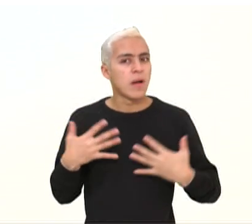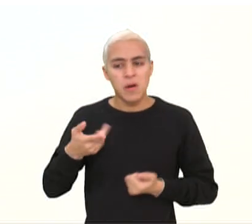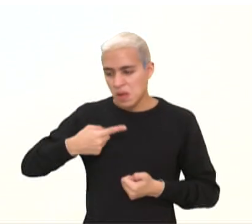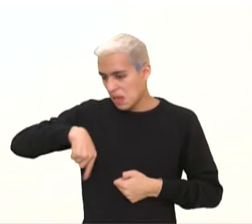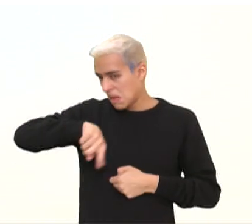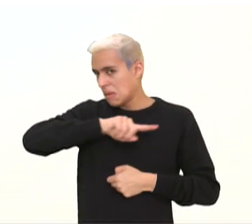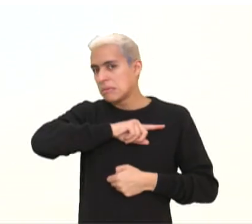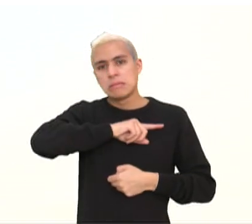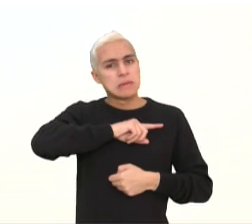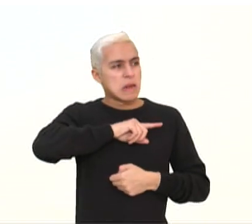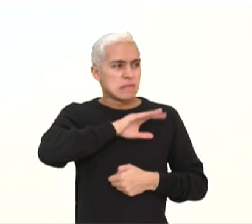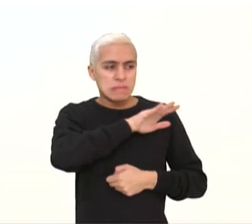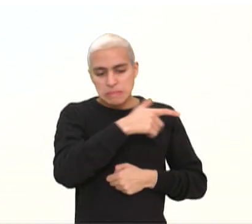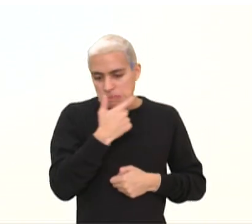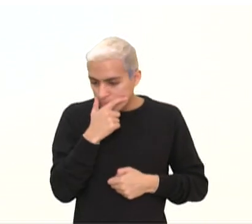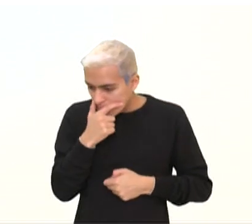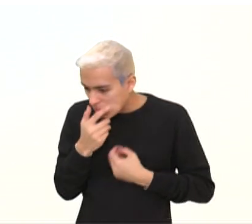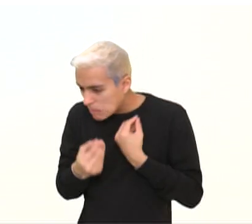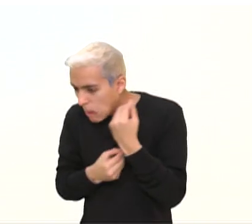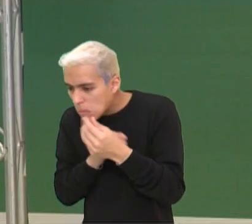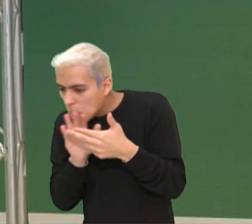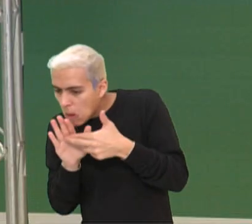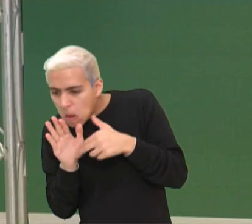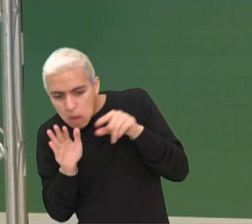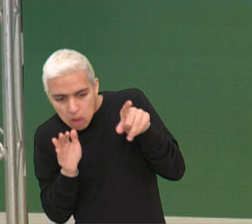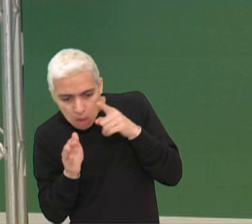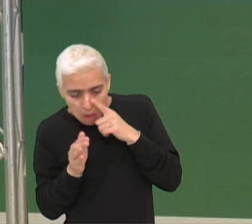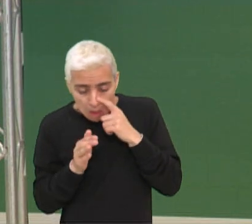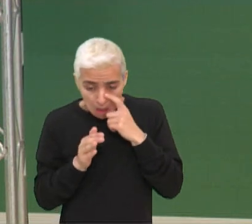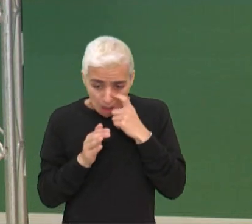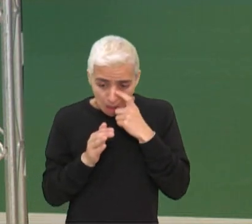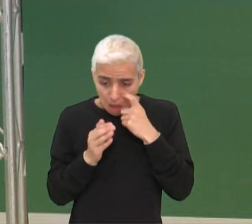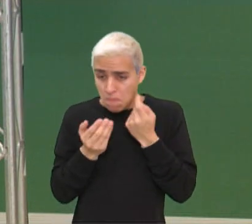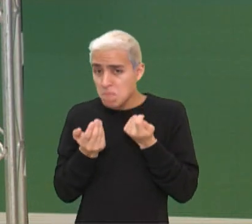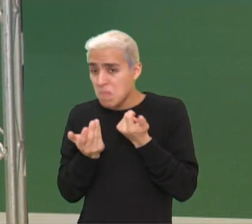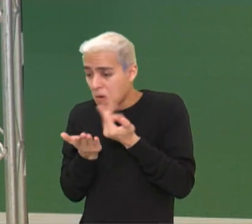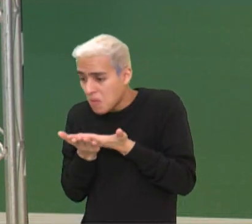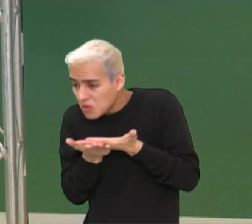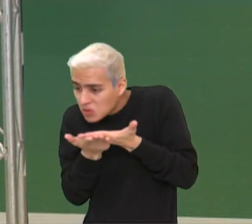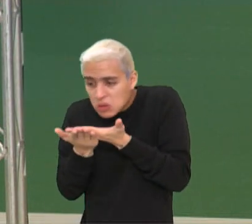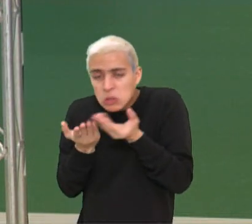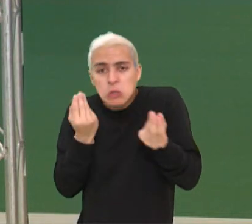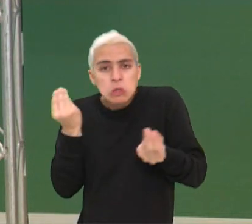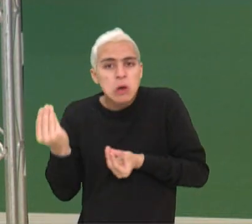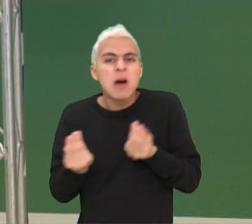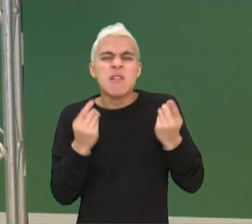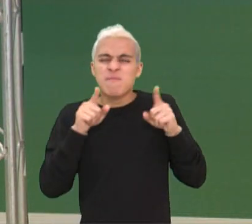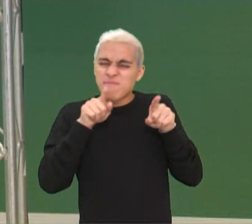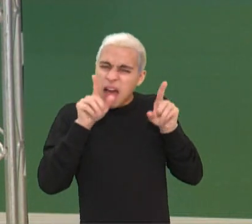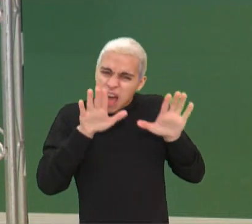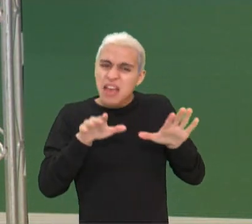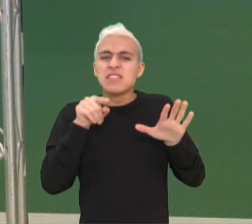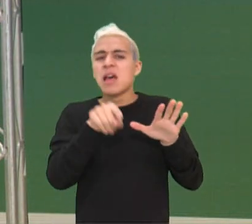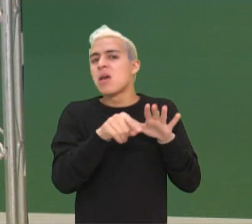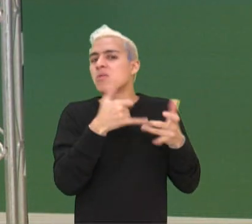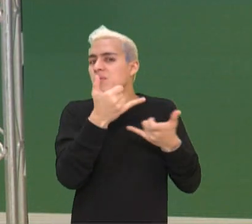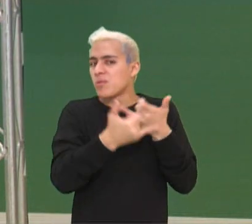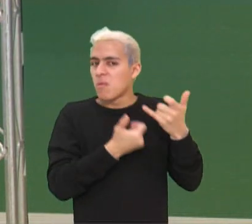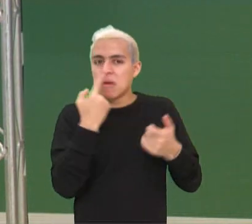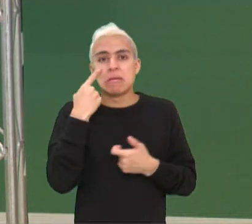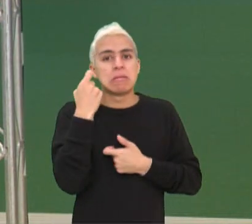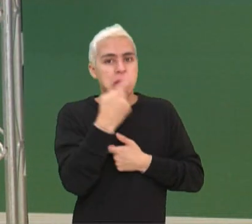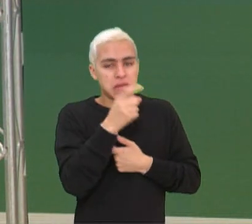gente que vai ter que procurar regras, pouco estudo sobre esse jogo, vai ser mais difícil ainda, mas é um jogo bem interessante, um jogo